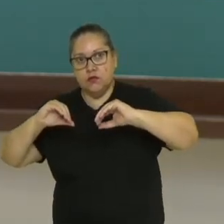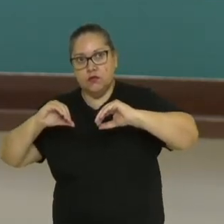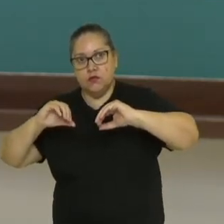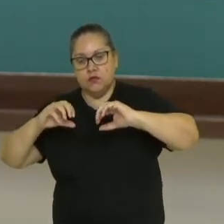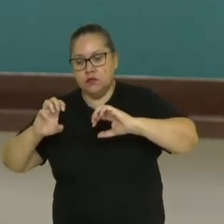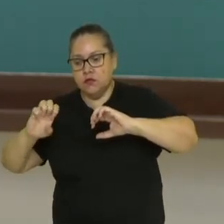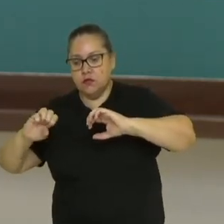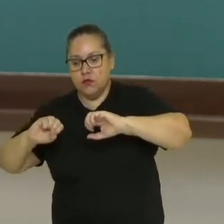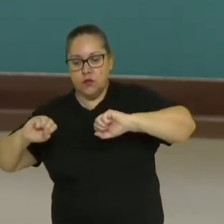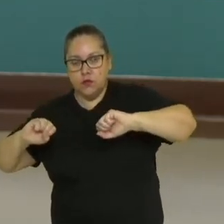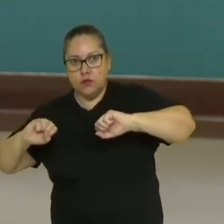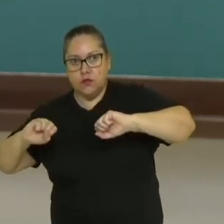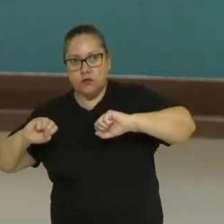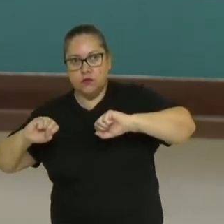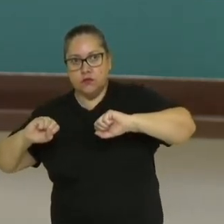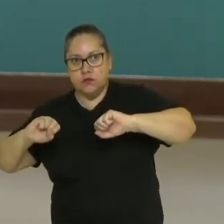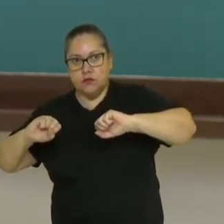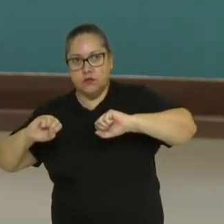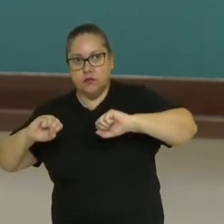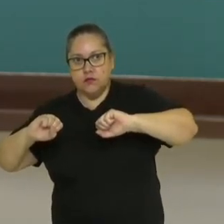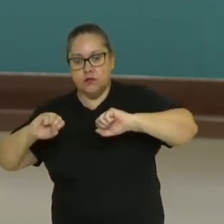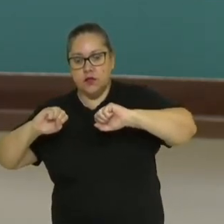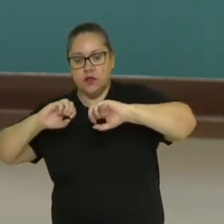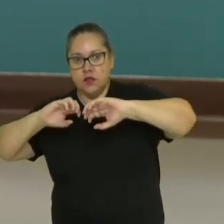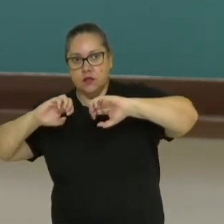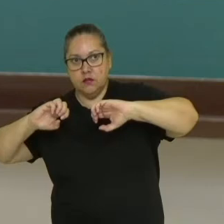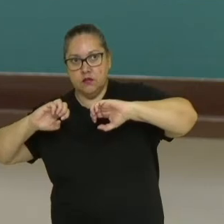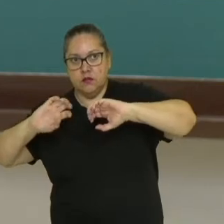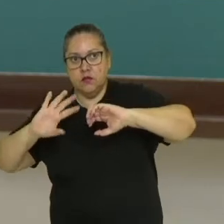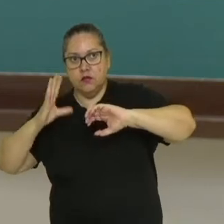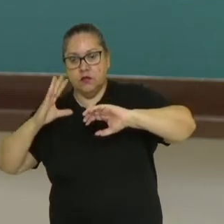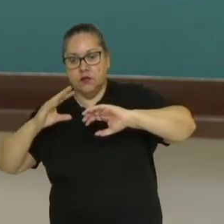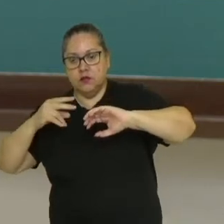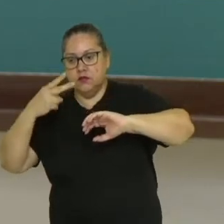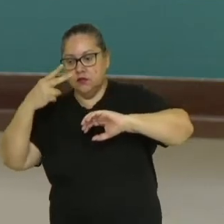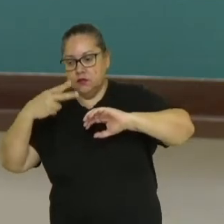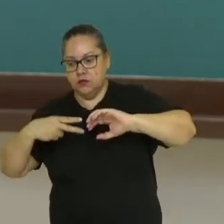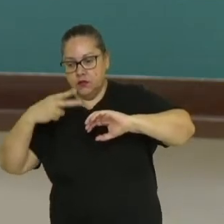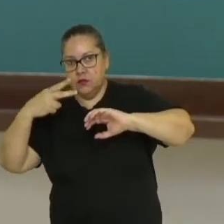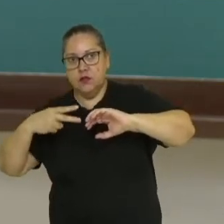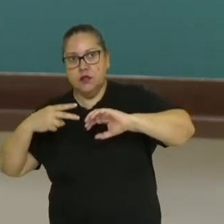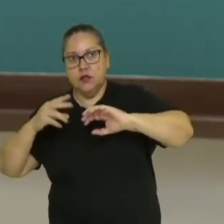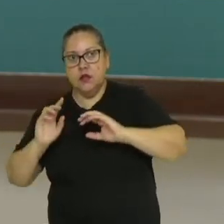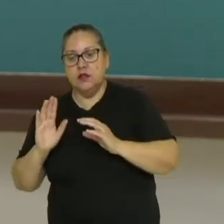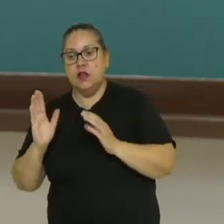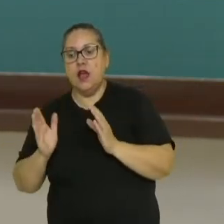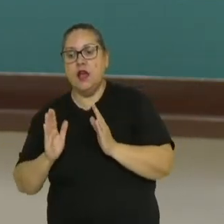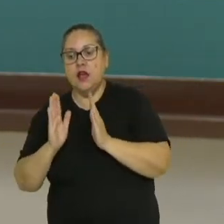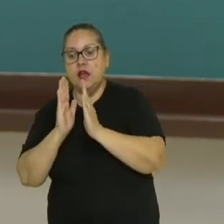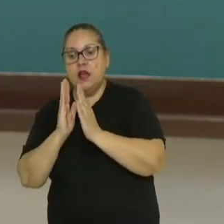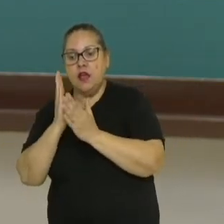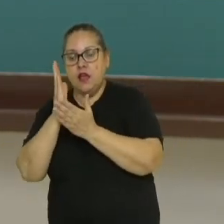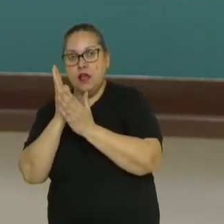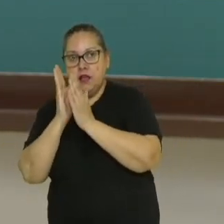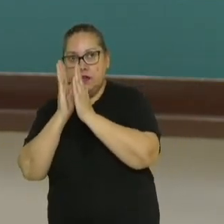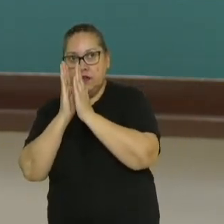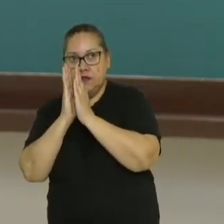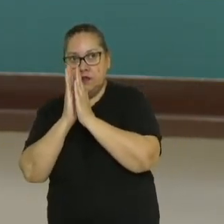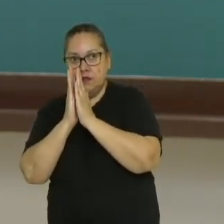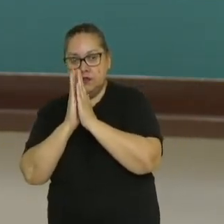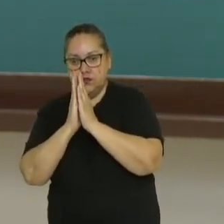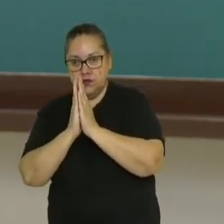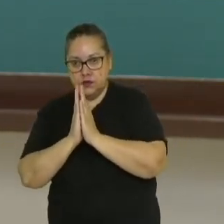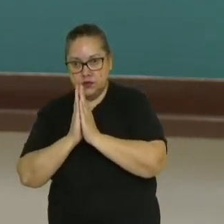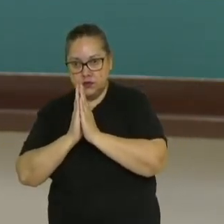segurou lá na cinturinha do cromossomo. Isso acontece nas duas células. Na anáfase 2, ana significa